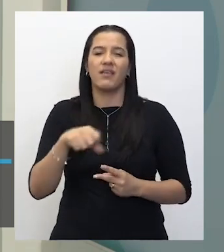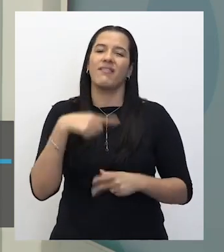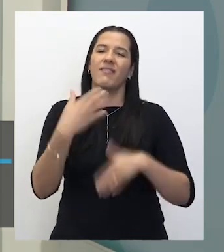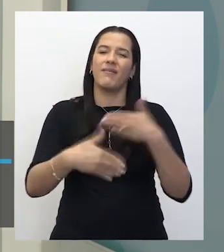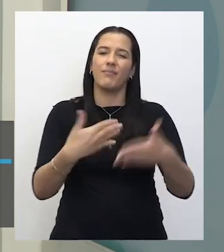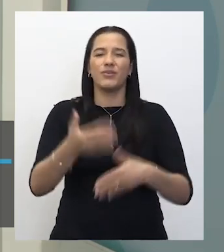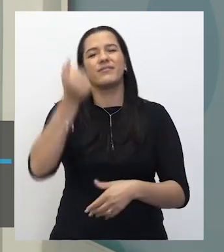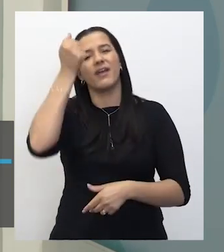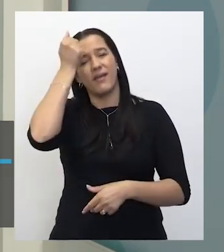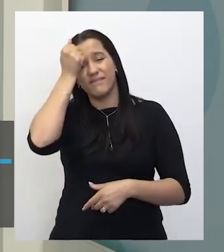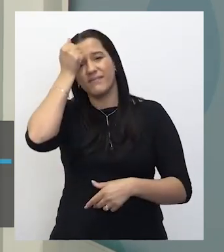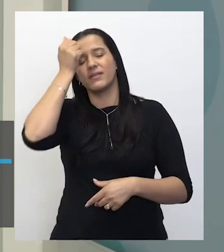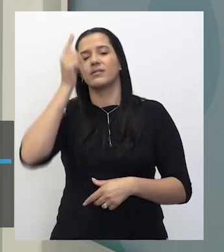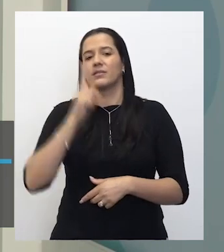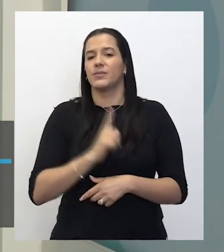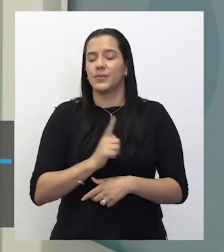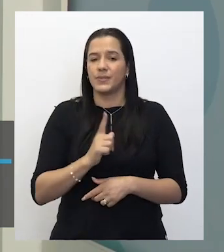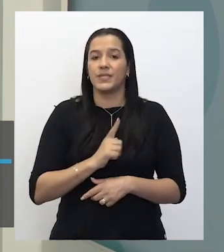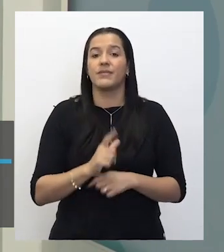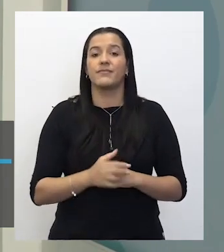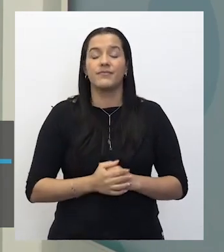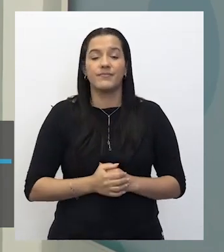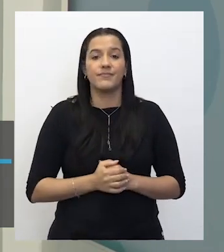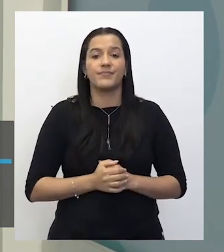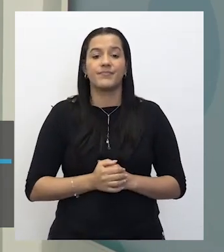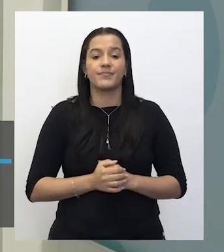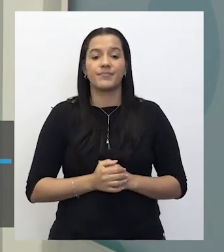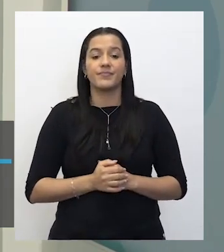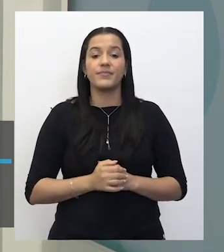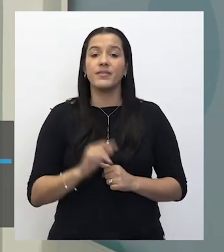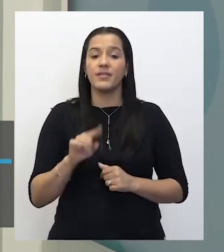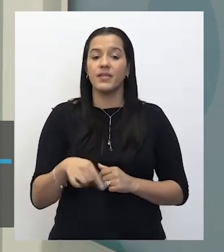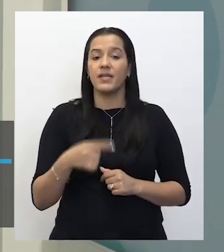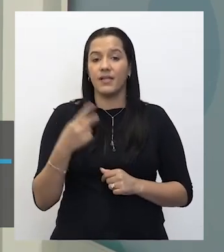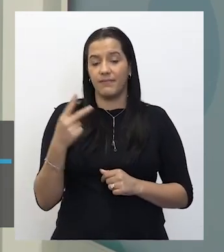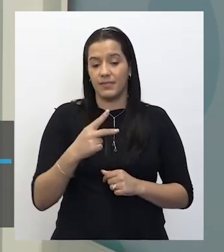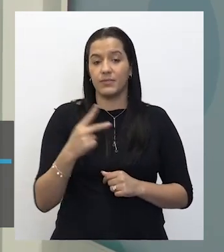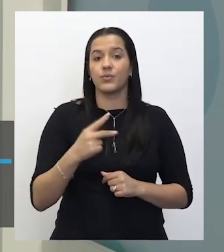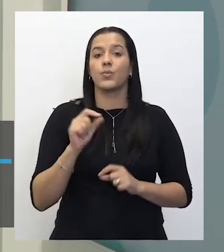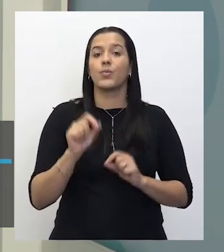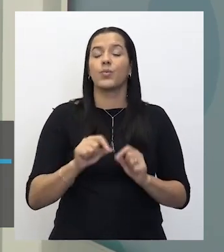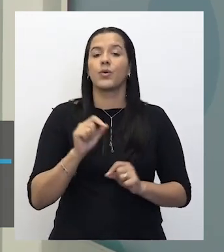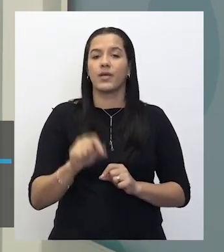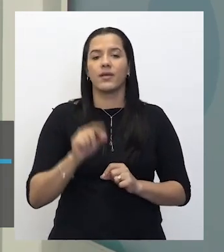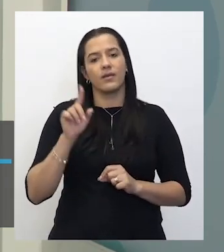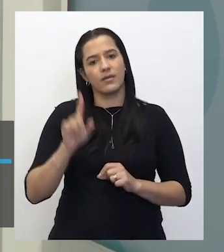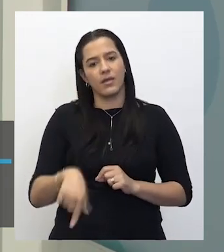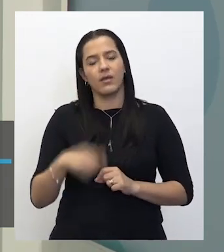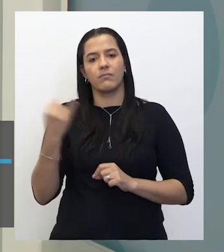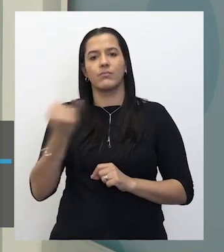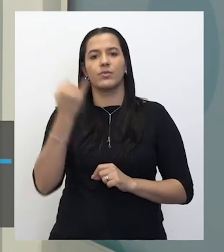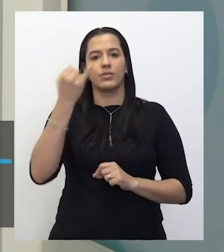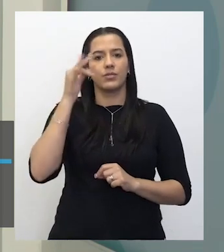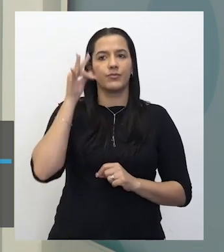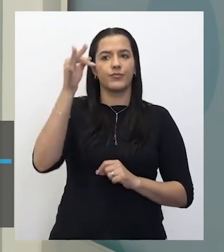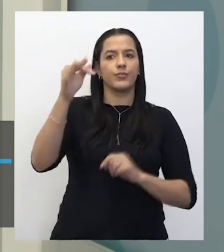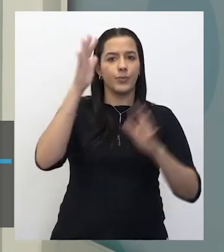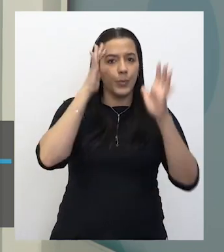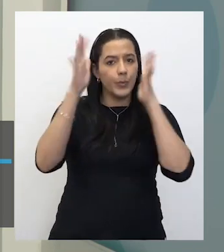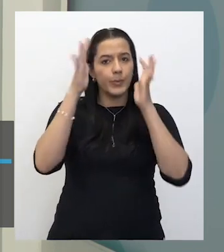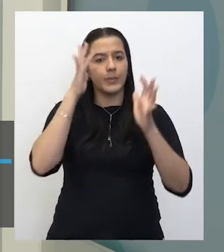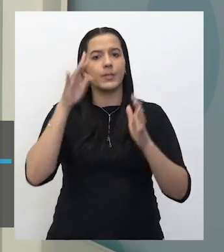me arrependi várias vezes de falar sim. E a segunda questão, ela disse que é muito importante. Enfim,